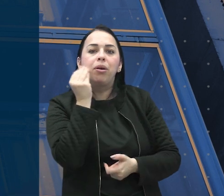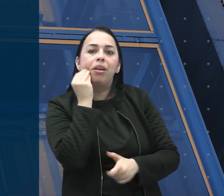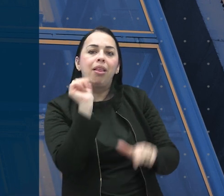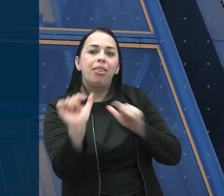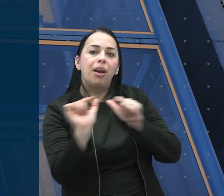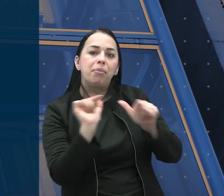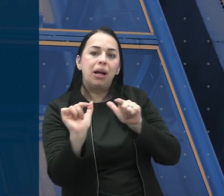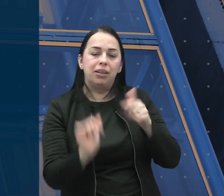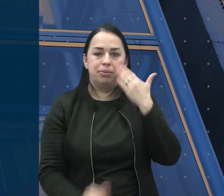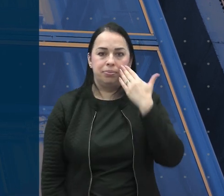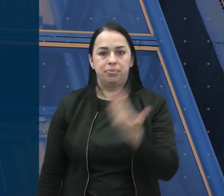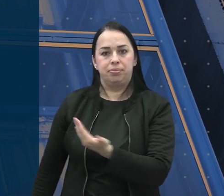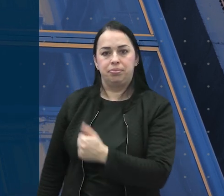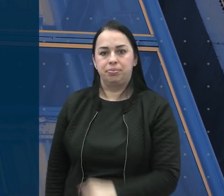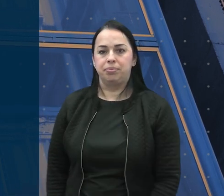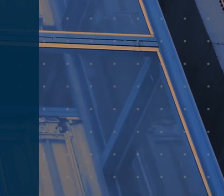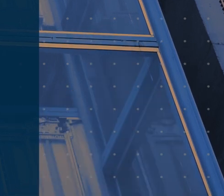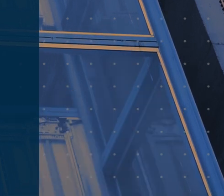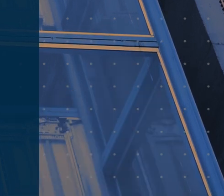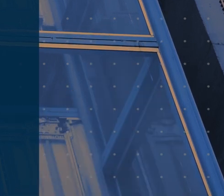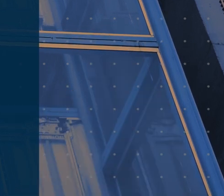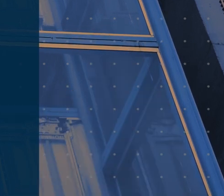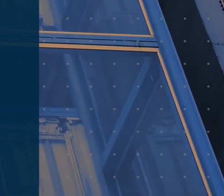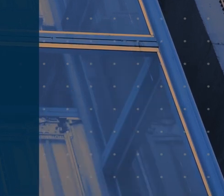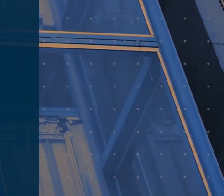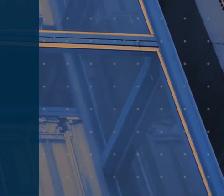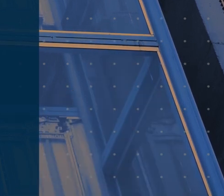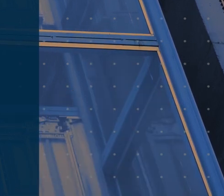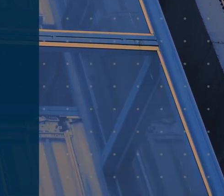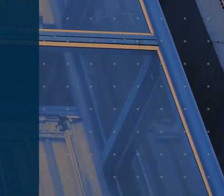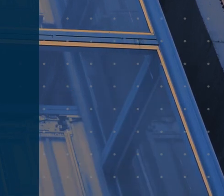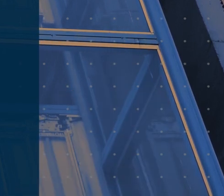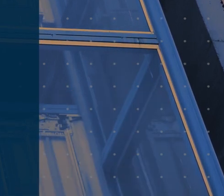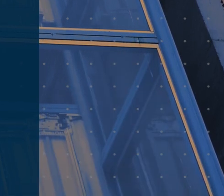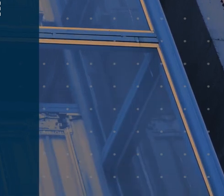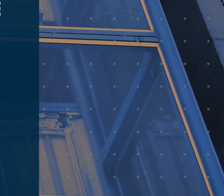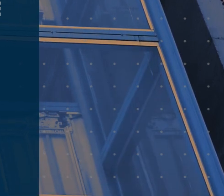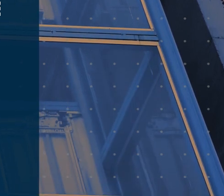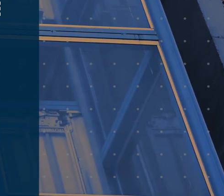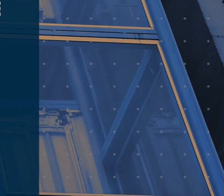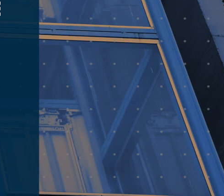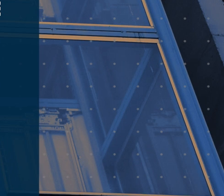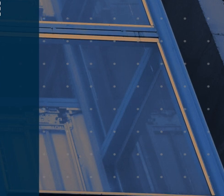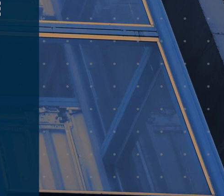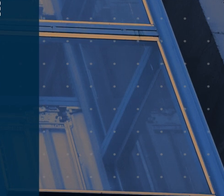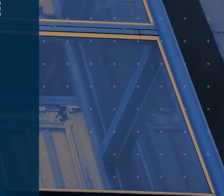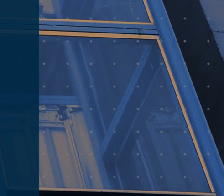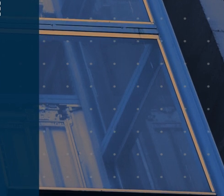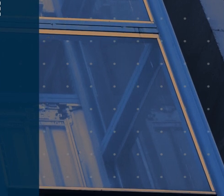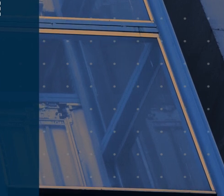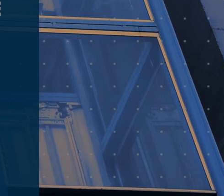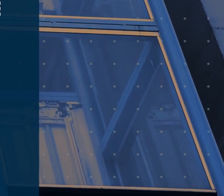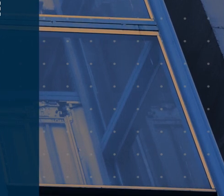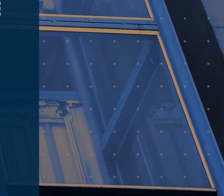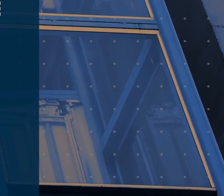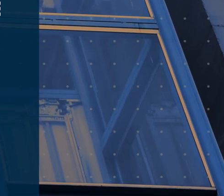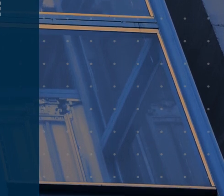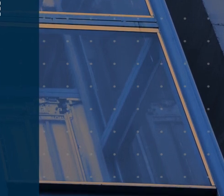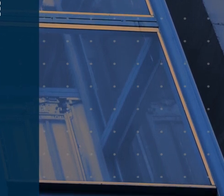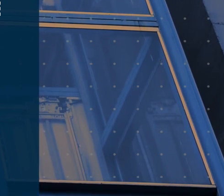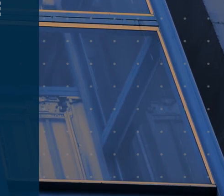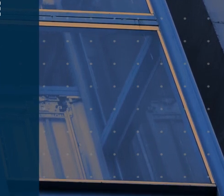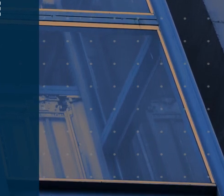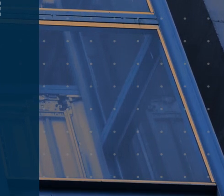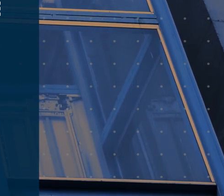açougueiro, ajudante de cozinha, analista contábil, assistente de vendas, atendente balconista, atendente de